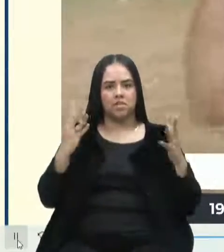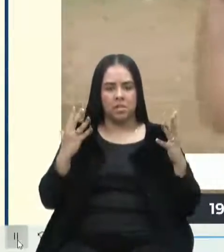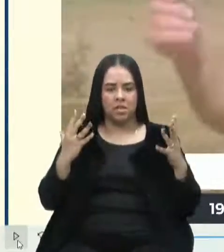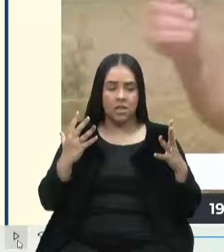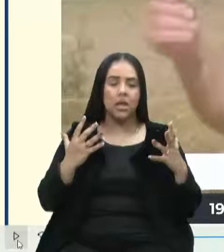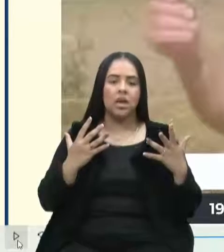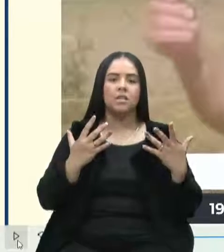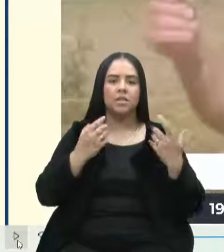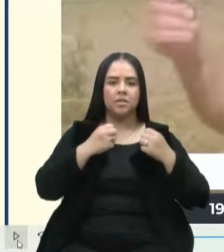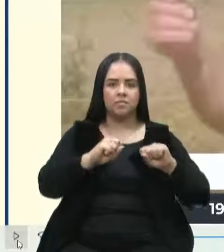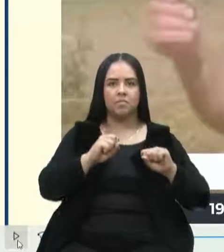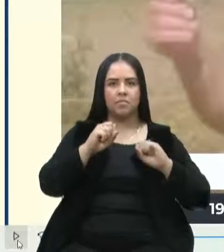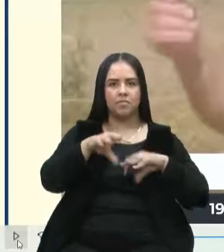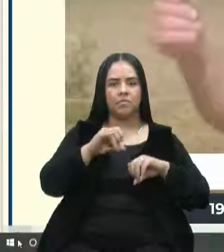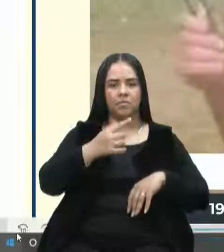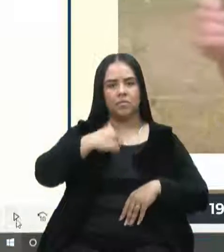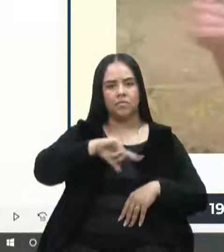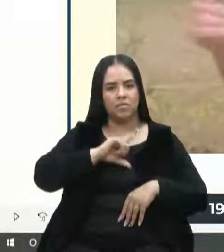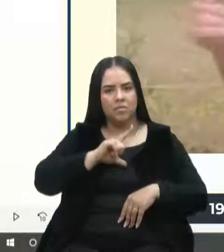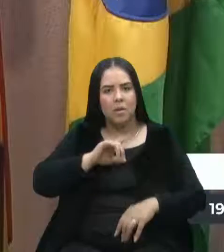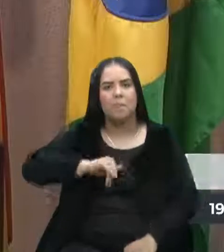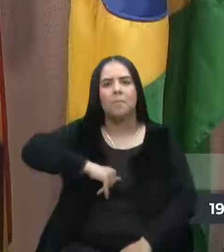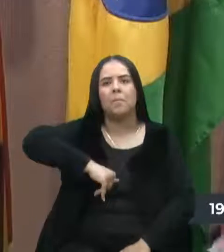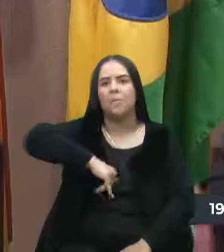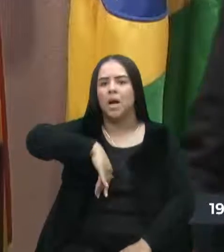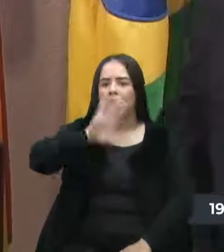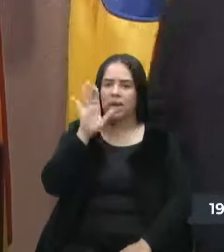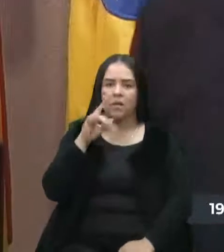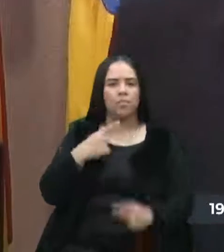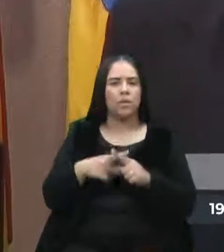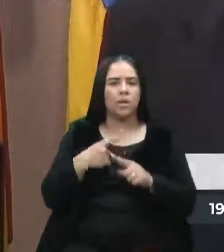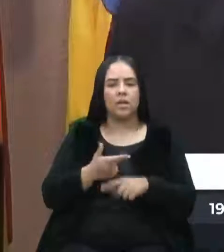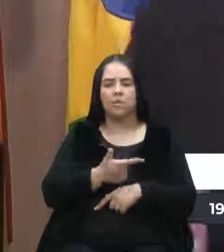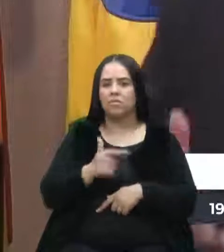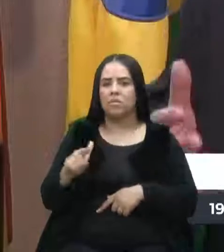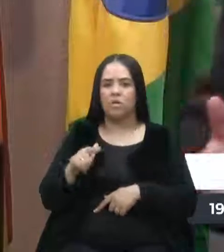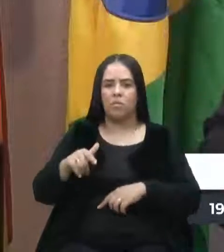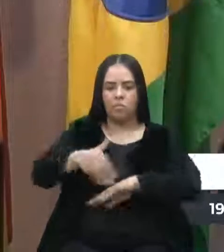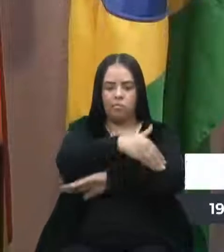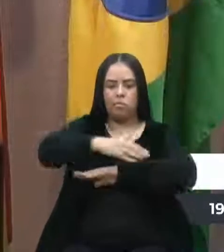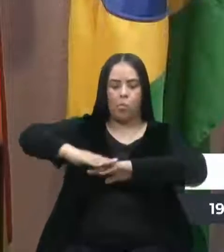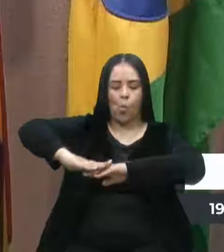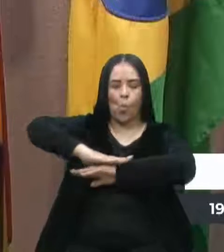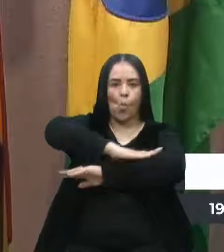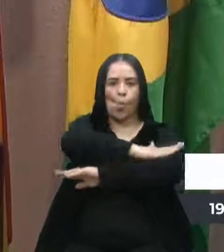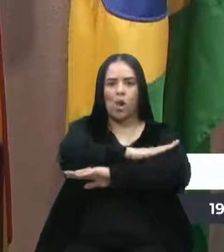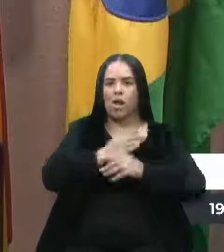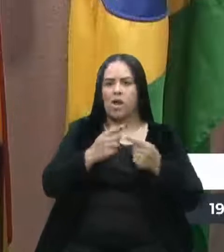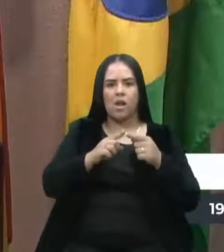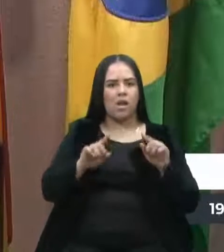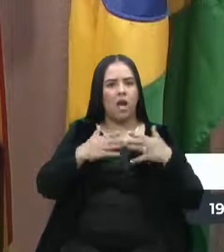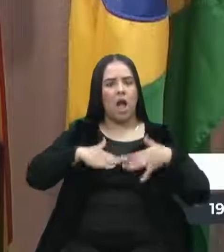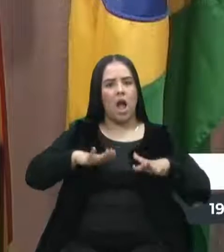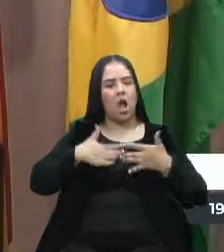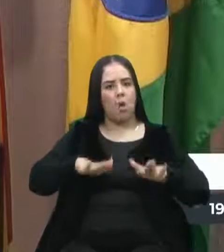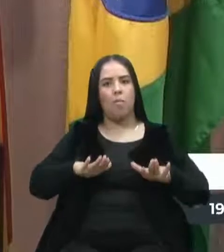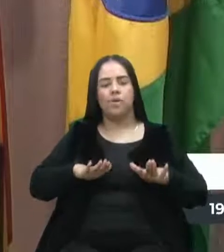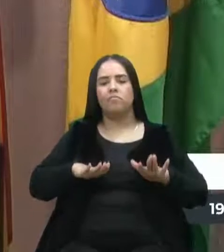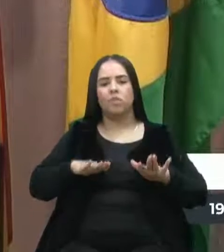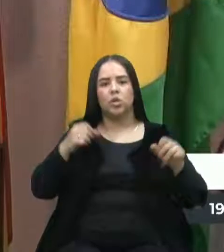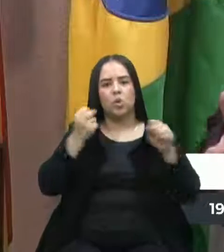que nós tenhamos então vejam veja eu não tenho o calçamento ainda na Via Mas tudo bem as coisas se constrói devagarinho